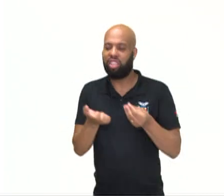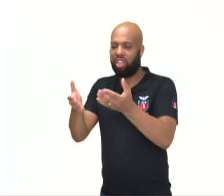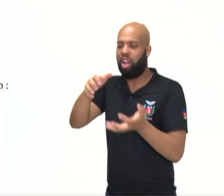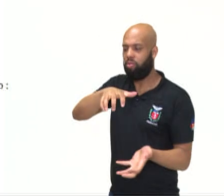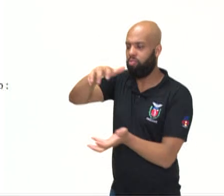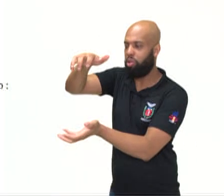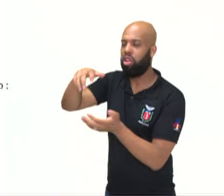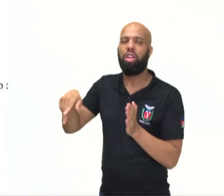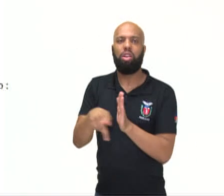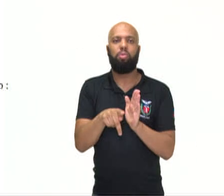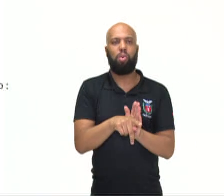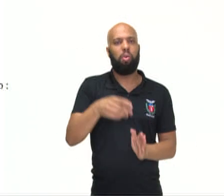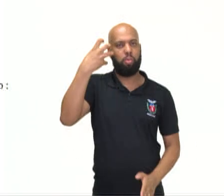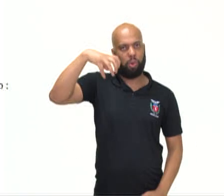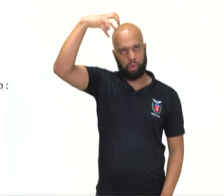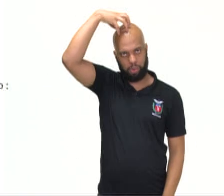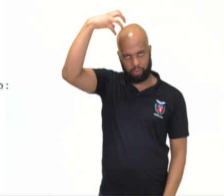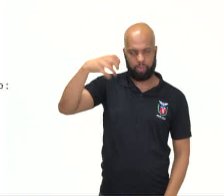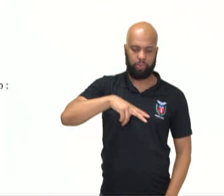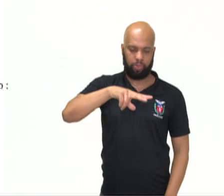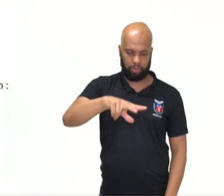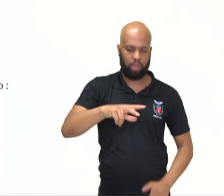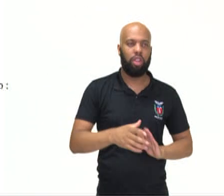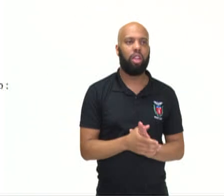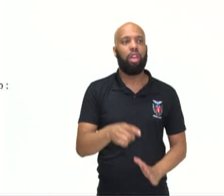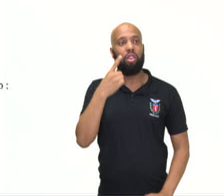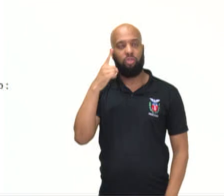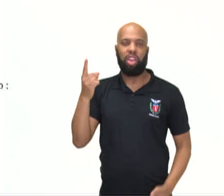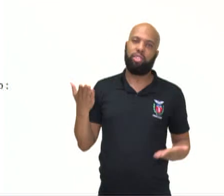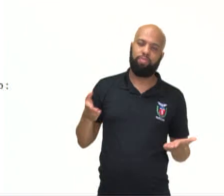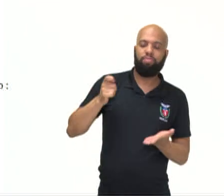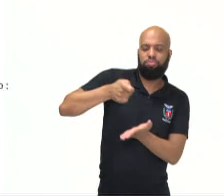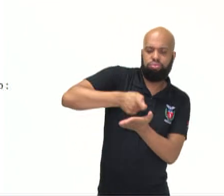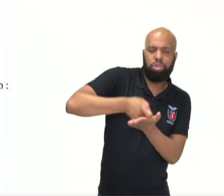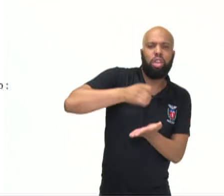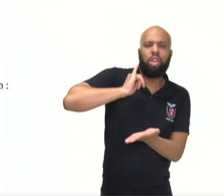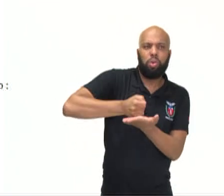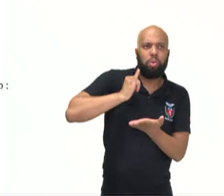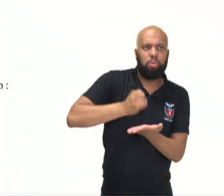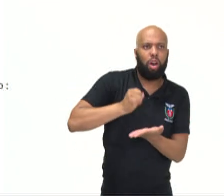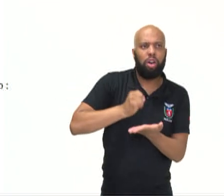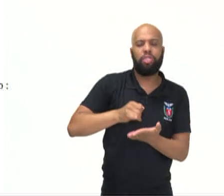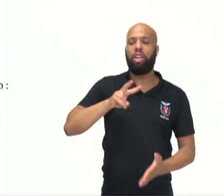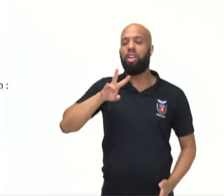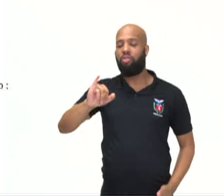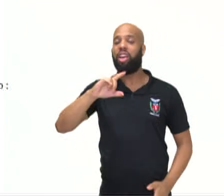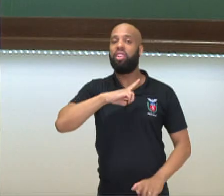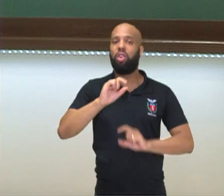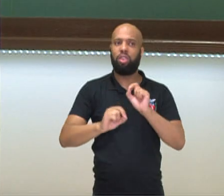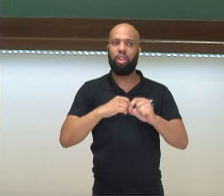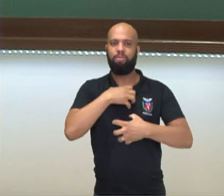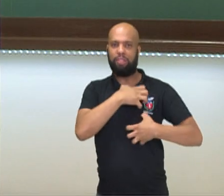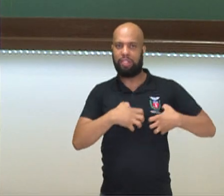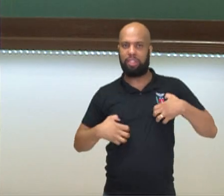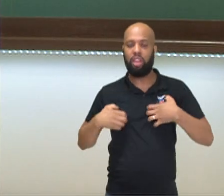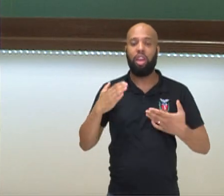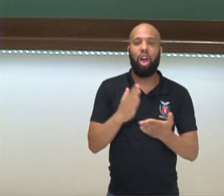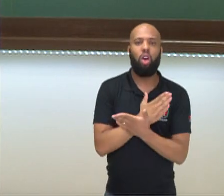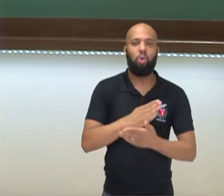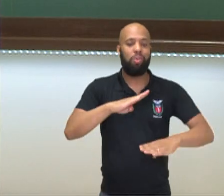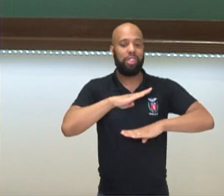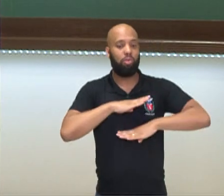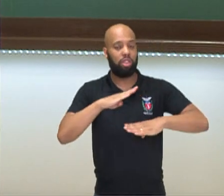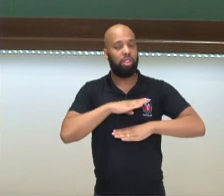coroa portuguesa. Bom, essa cobrança de impostos, ela vai acabar gerando uma situação